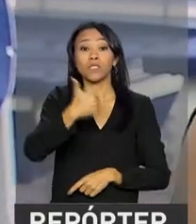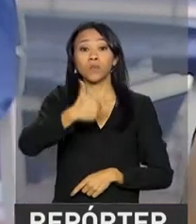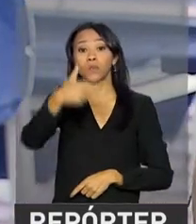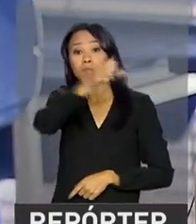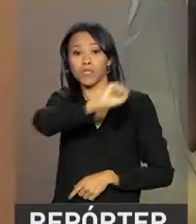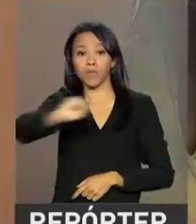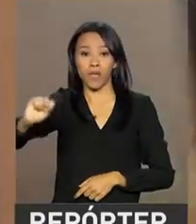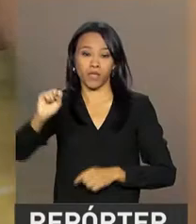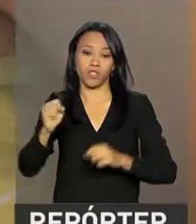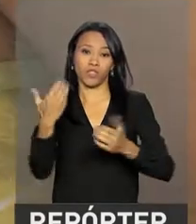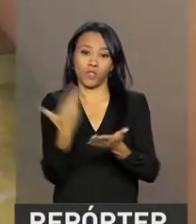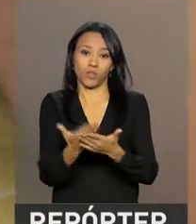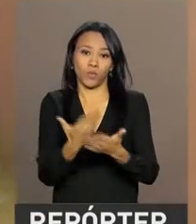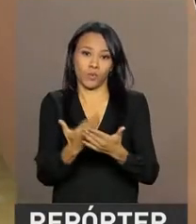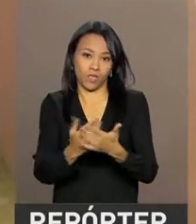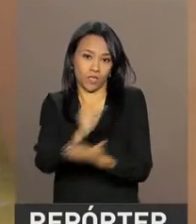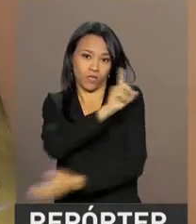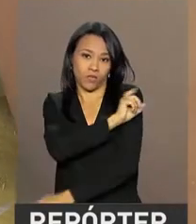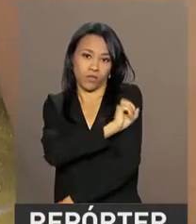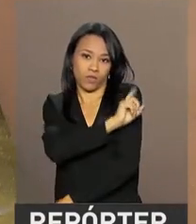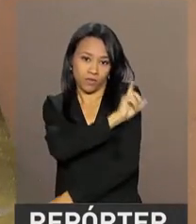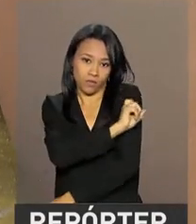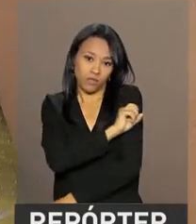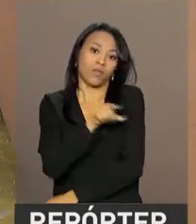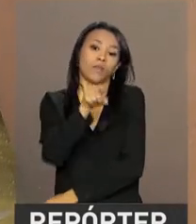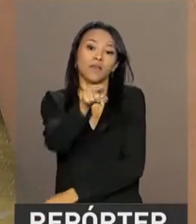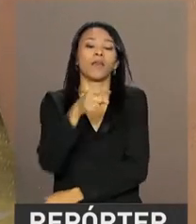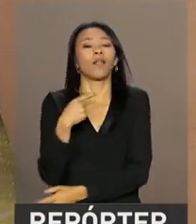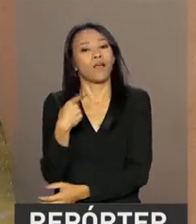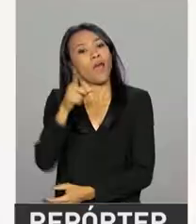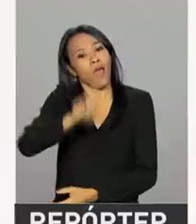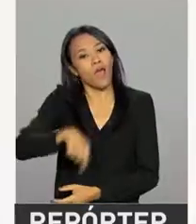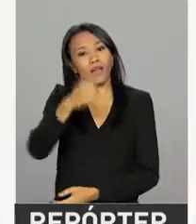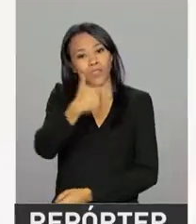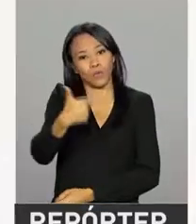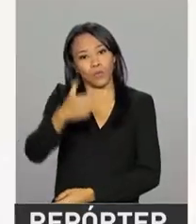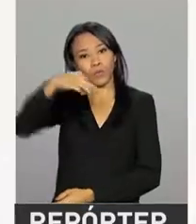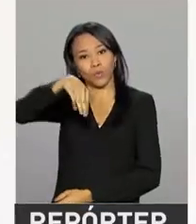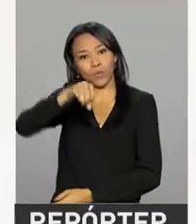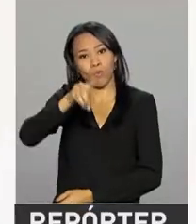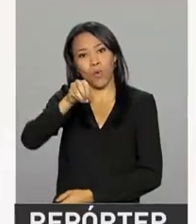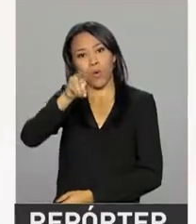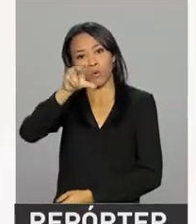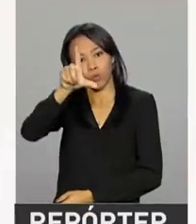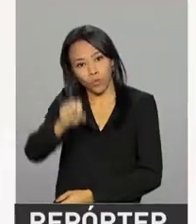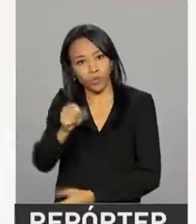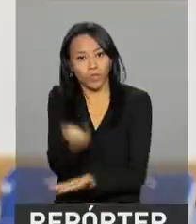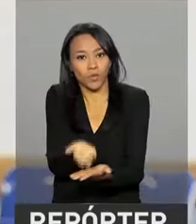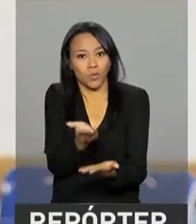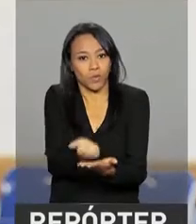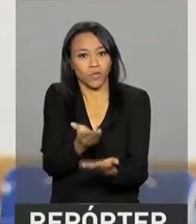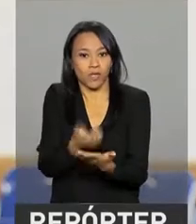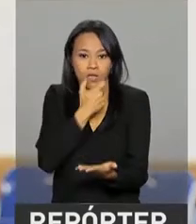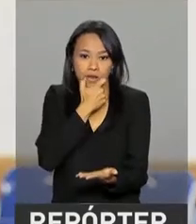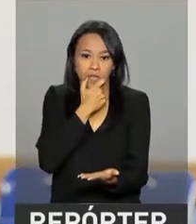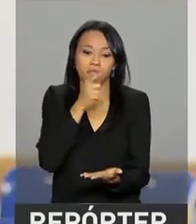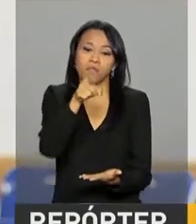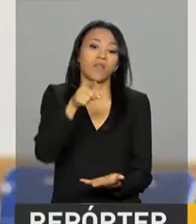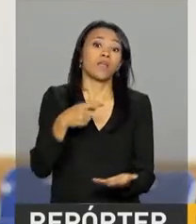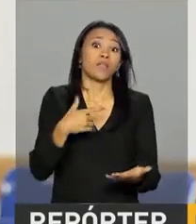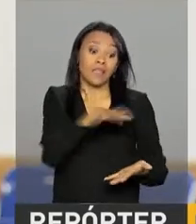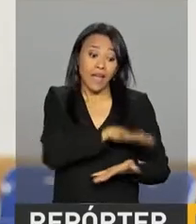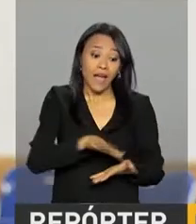também o segundo módulo do programa que é estudante participa para ela o curso é um diferencial na área científica